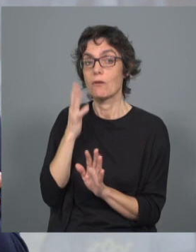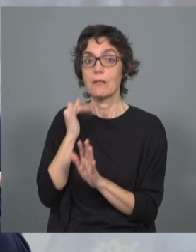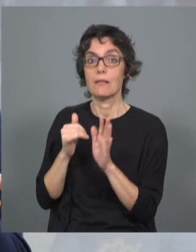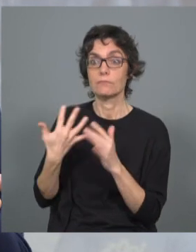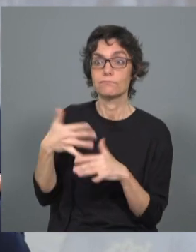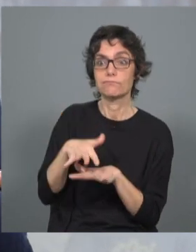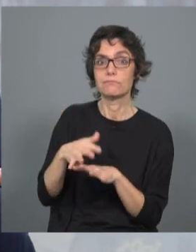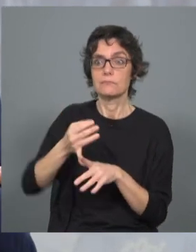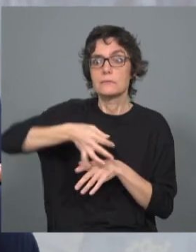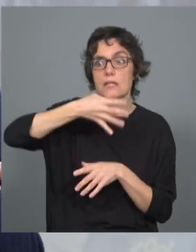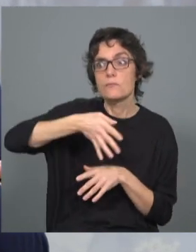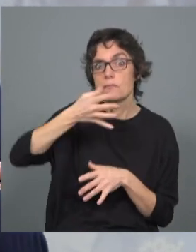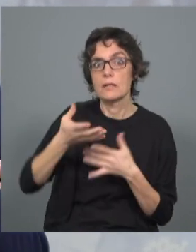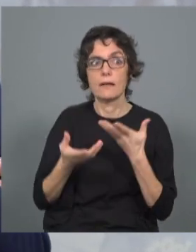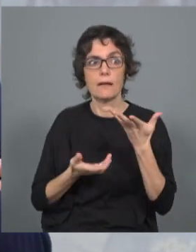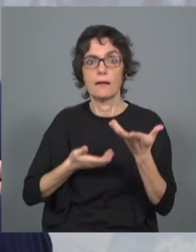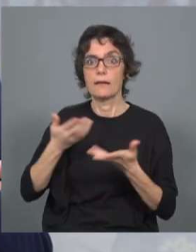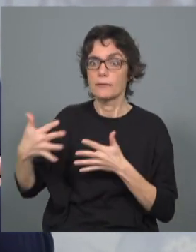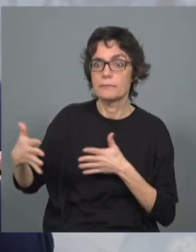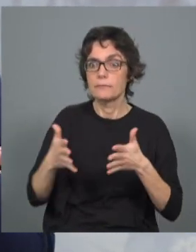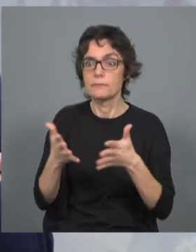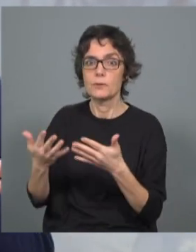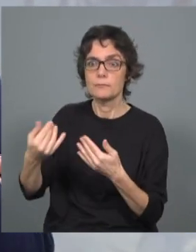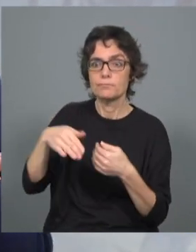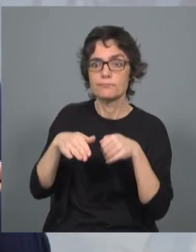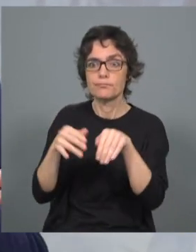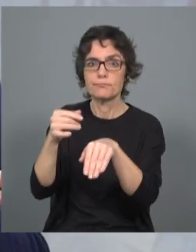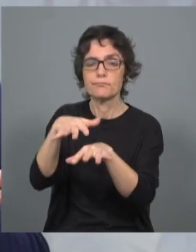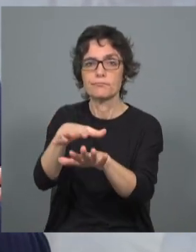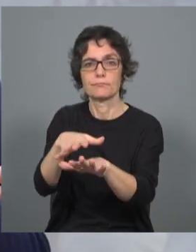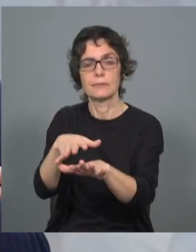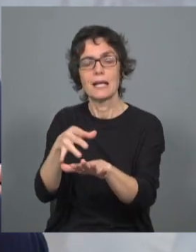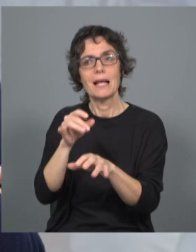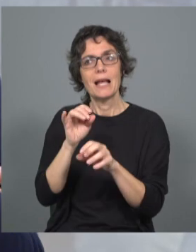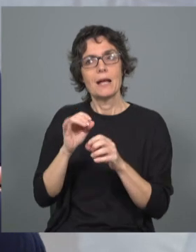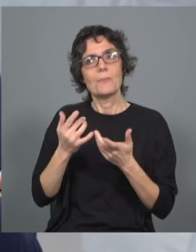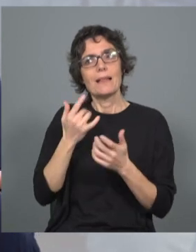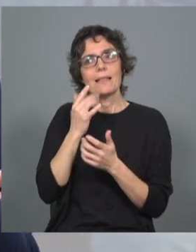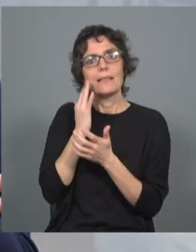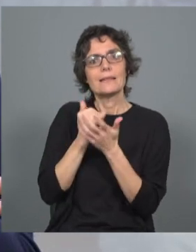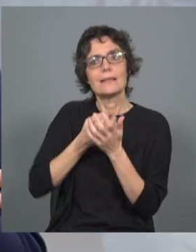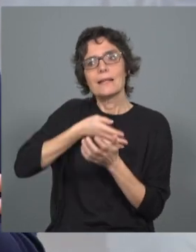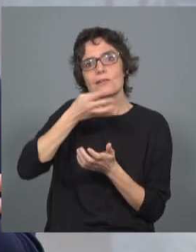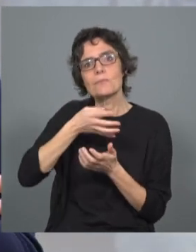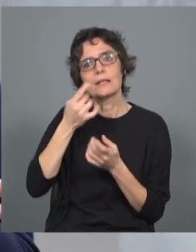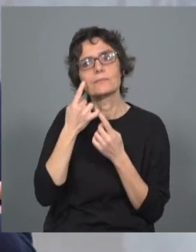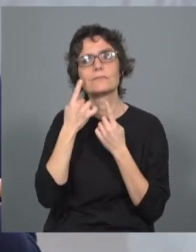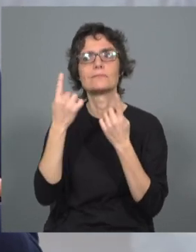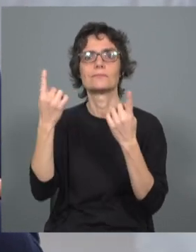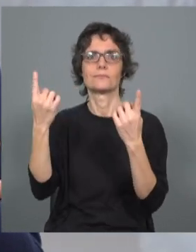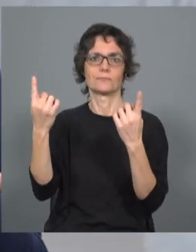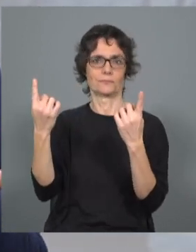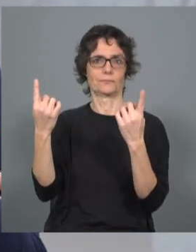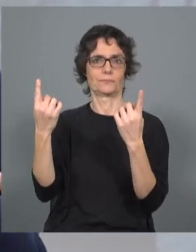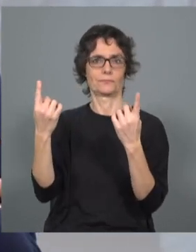fazendo caminho, eu também acho que este assunto se torna menos tabu. E é trazido à visibilidade e,